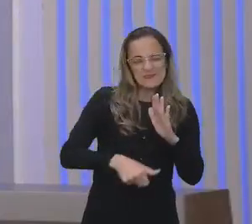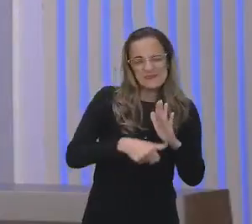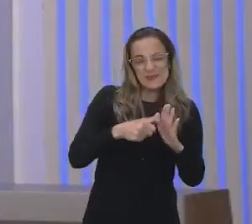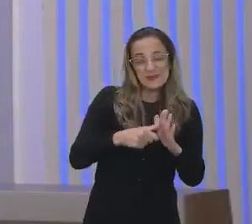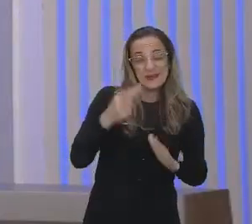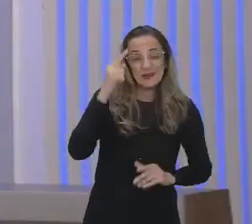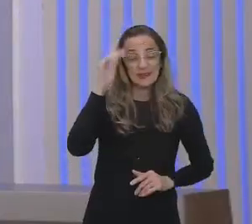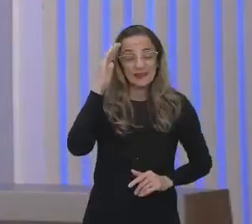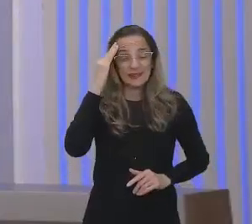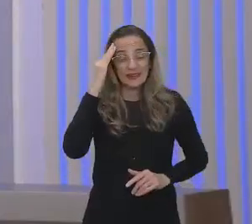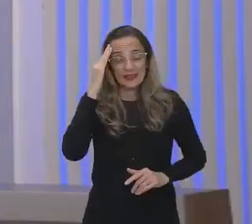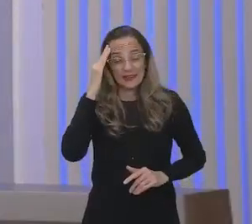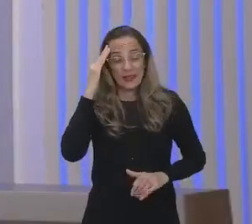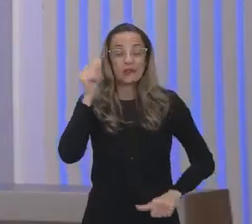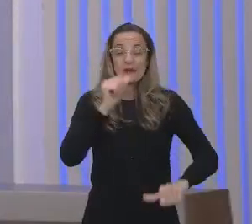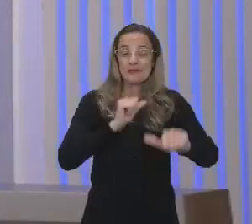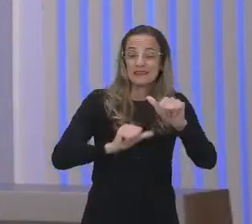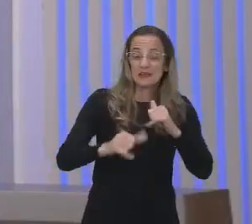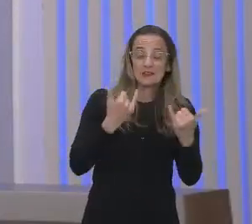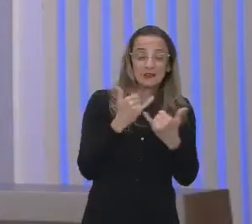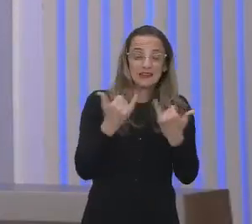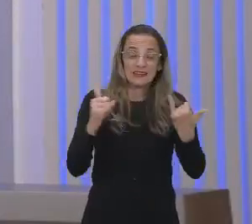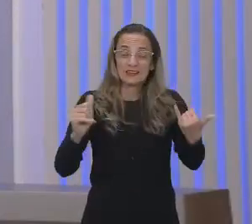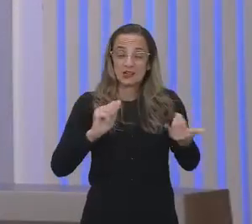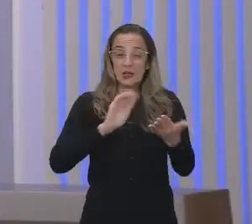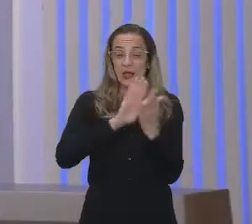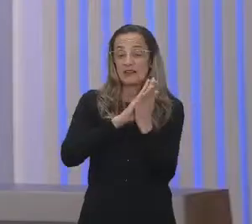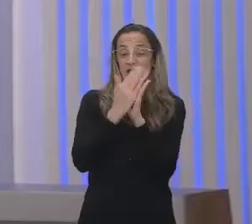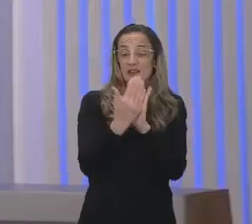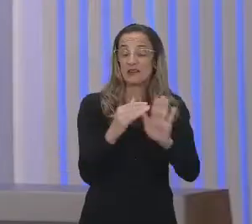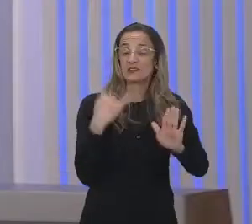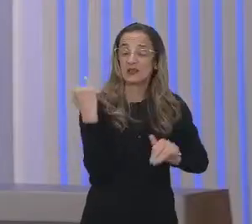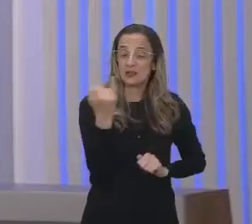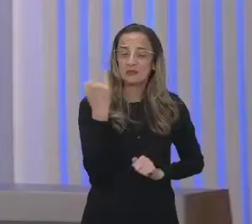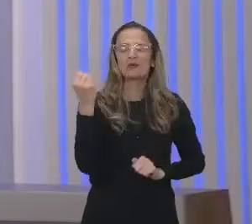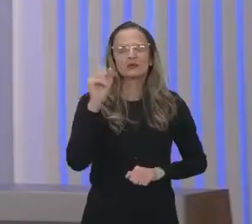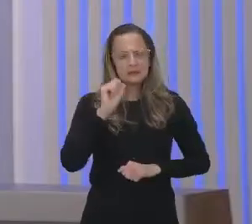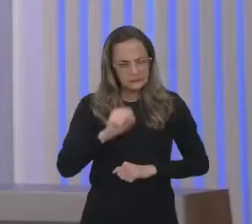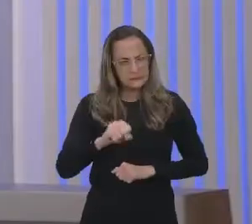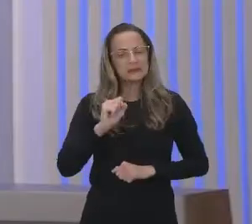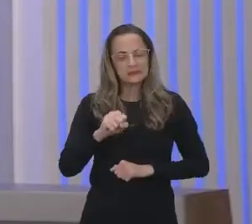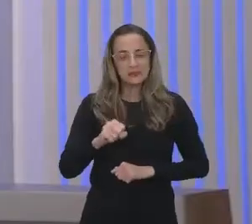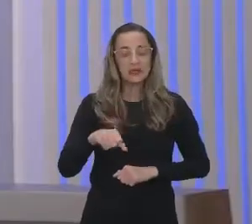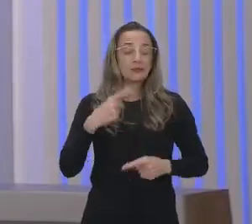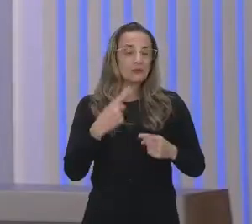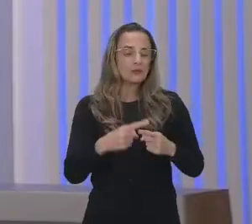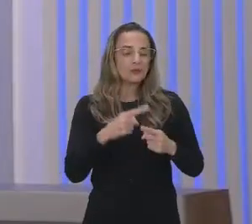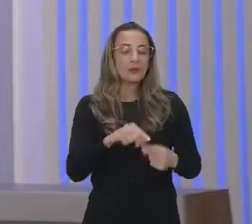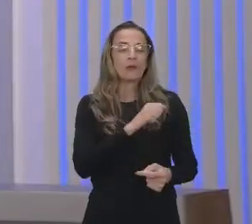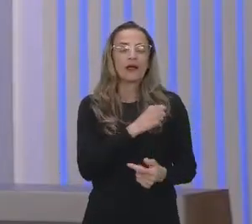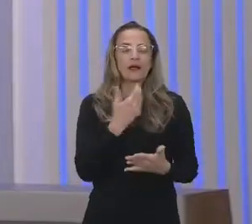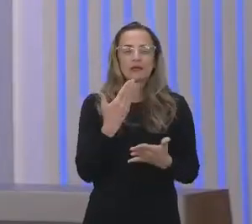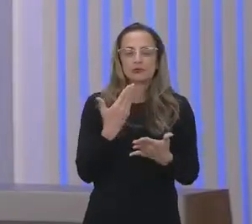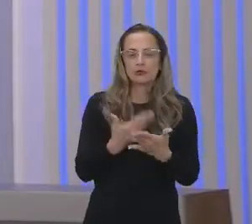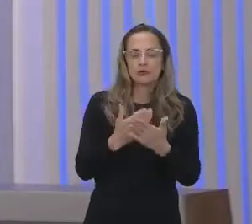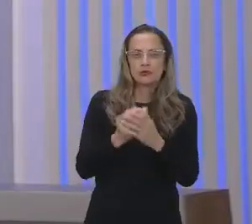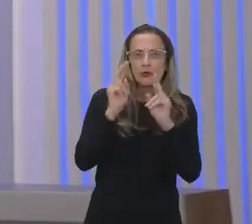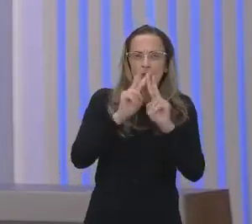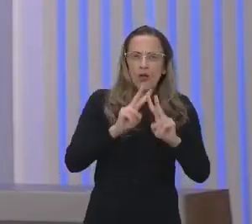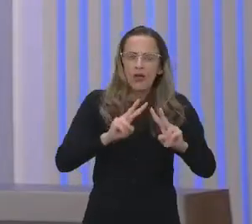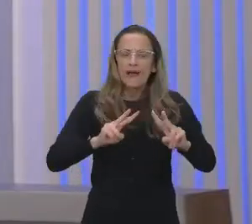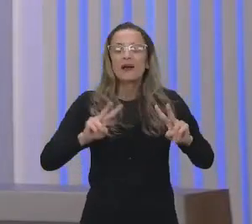ideia sobre energia, sobre transformação, e essas analogias, elas são importantes, sim, porque depois ele vai ampliando